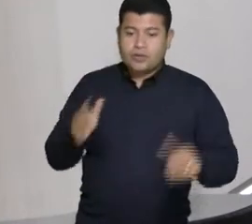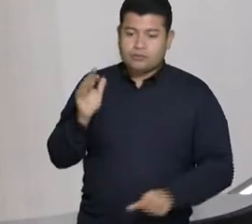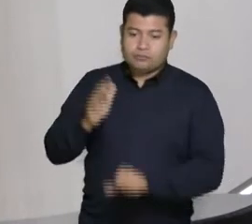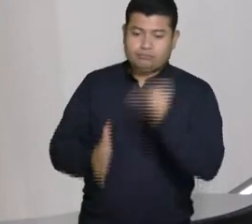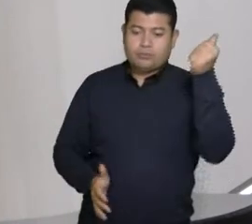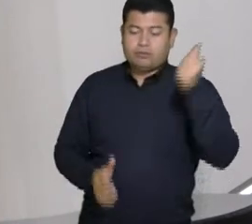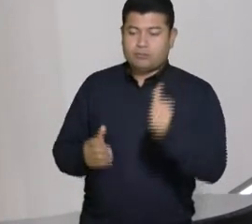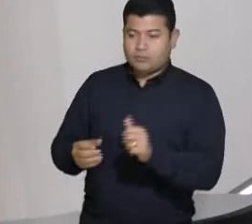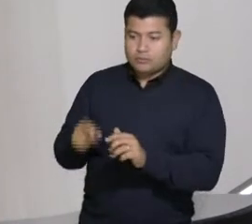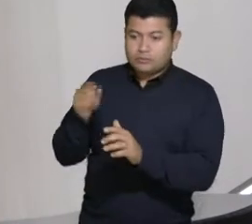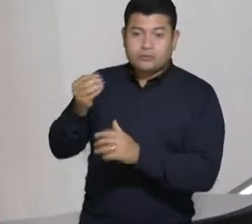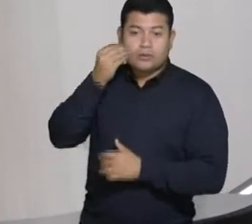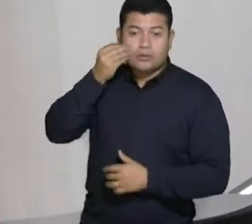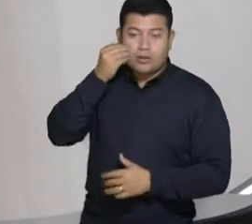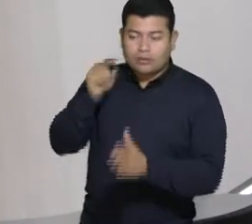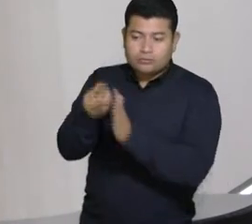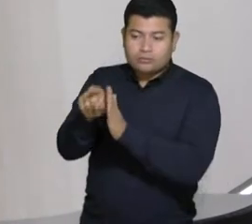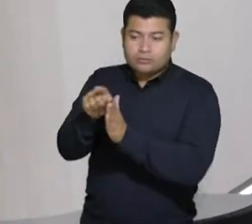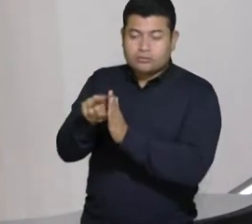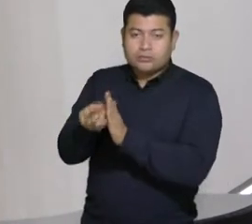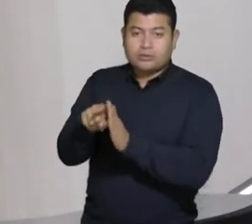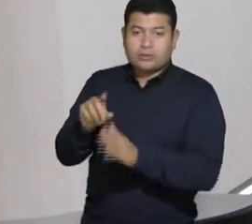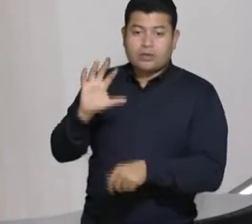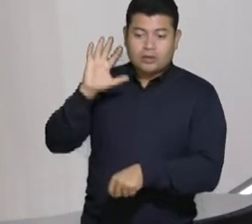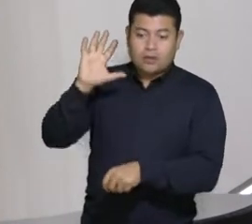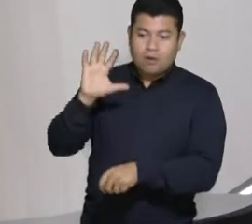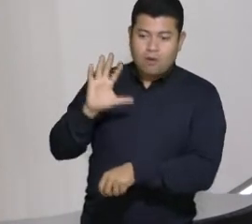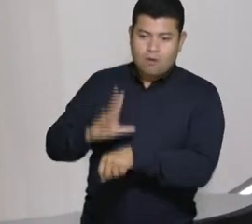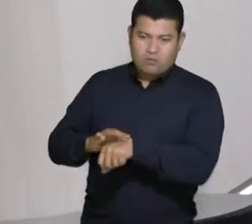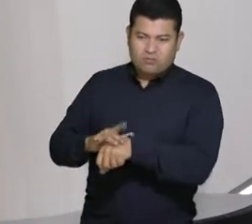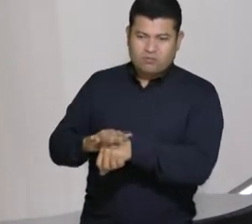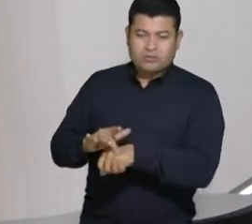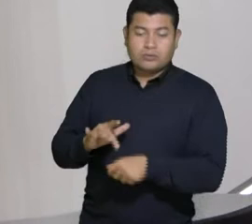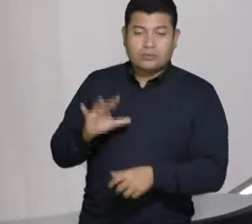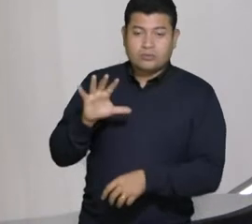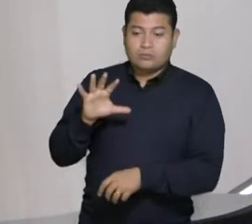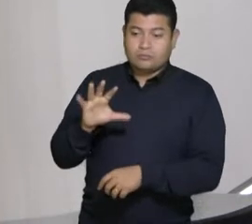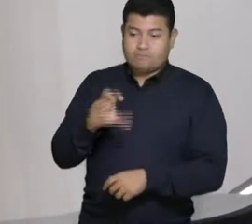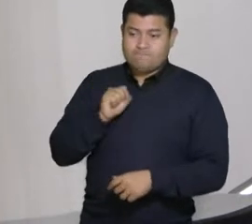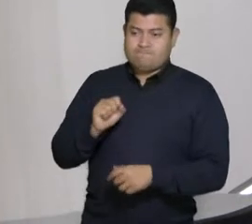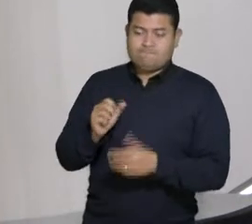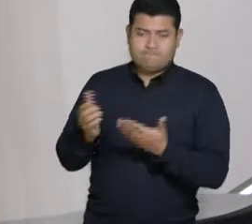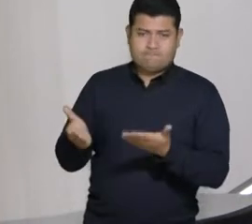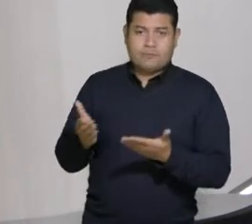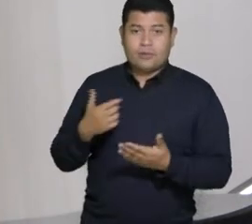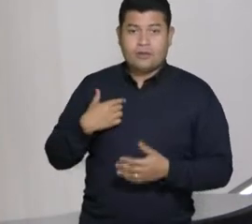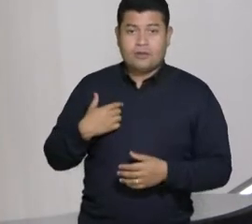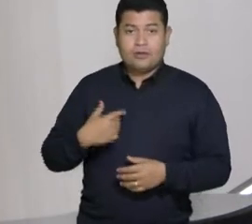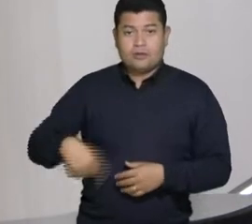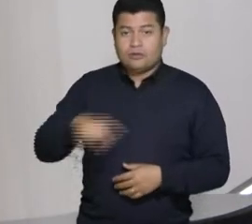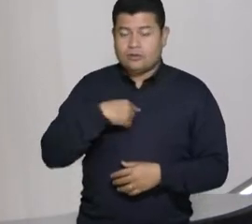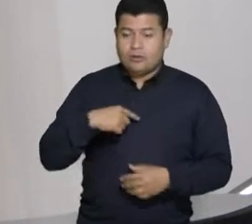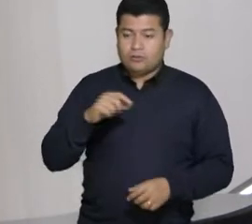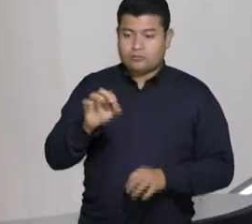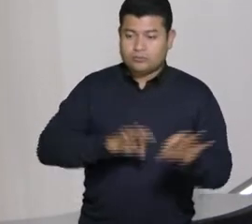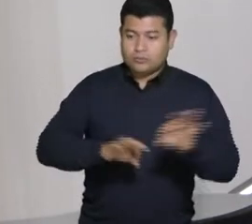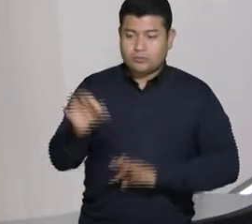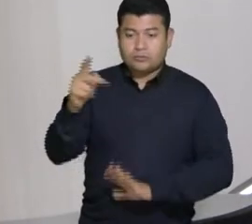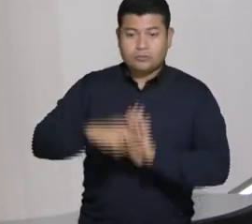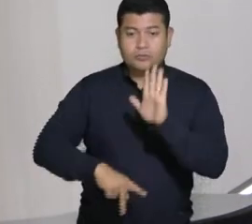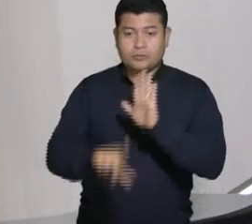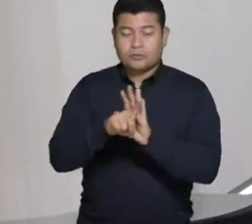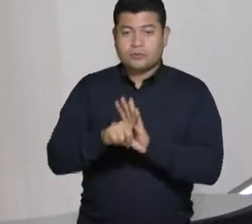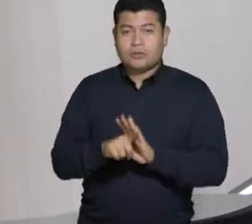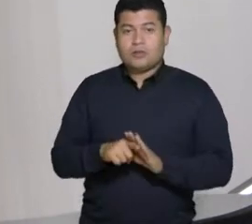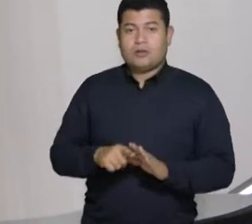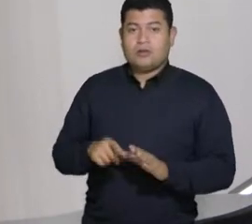do mormo e nós aqui fizemos um projeto de lei para que esta injustiça não se perpetue dizendo